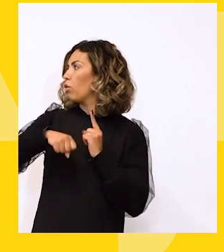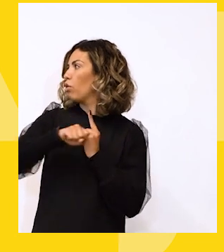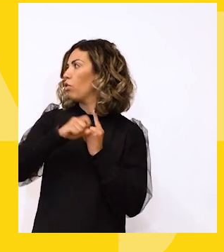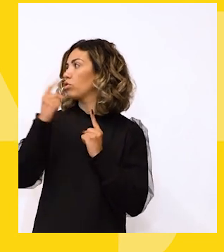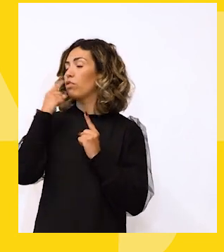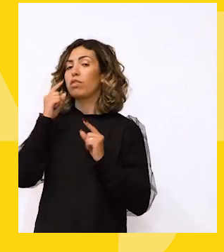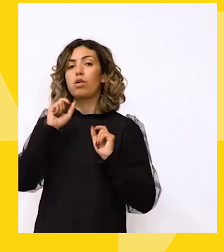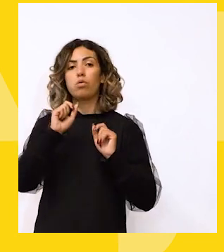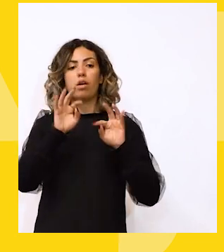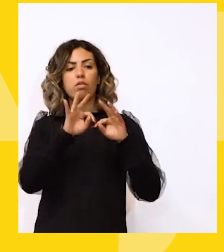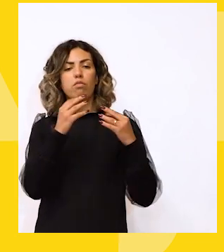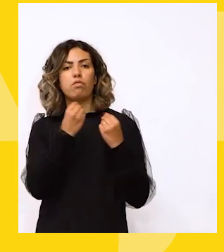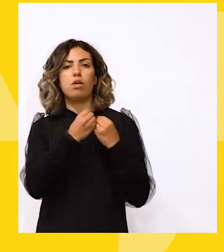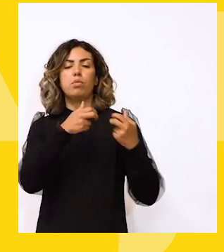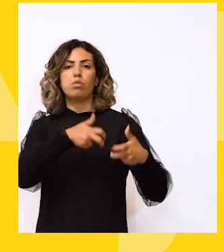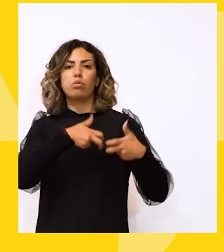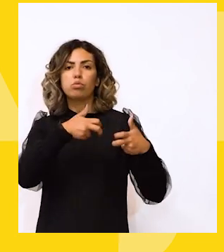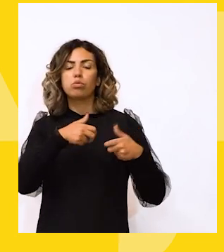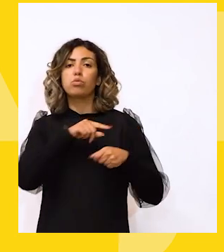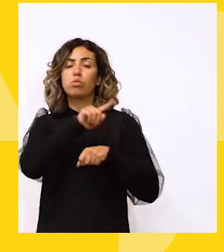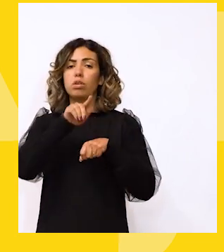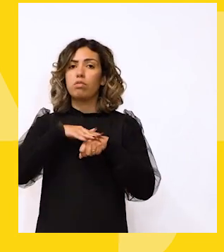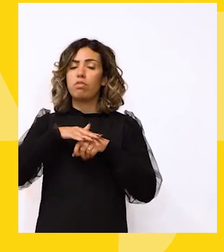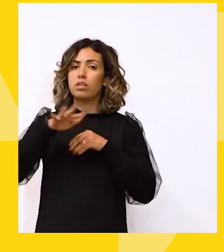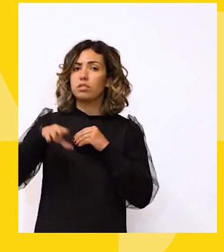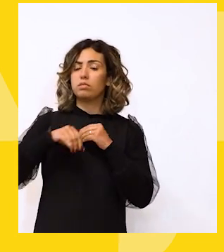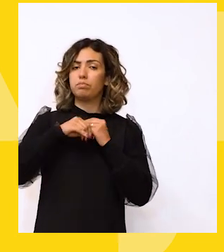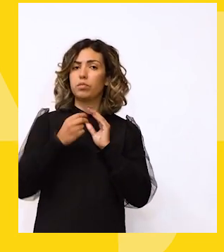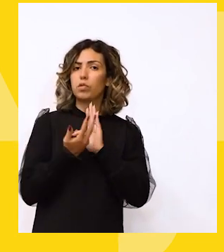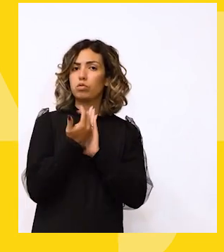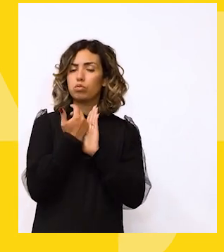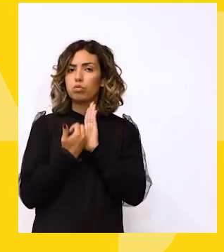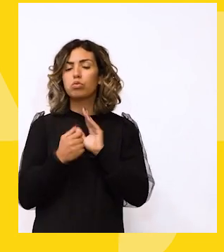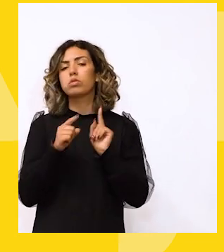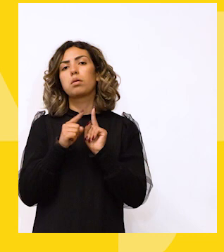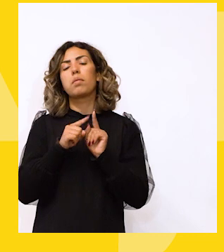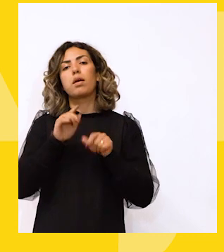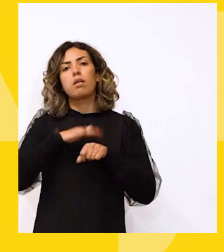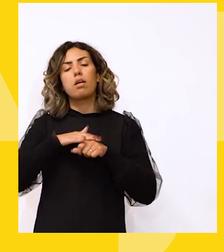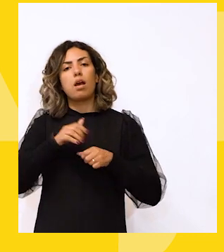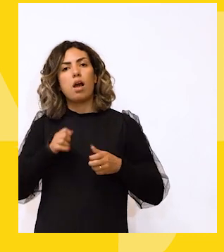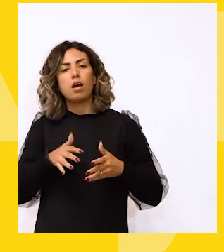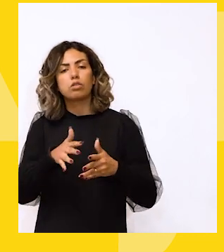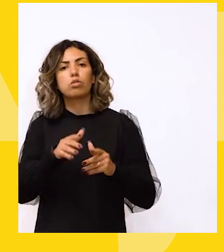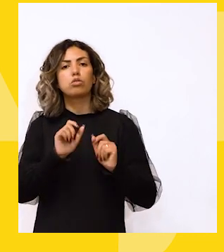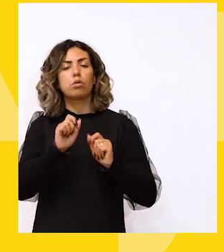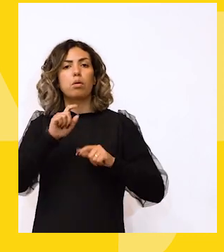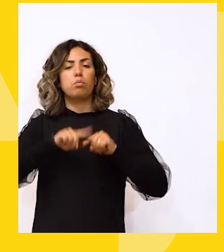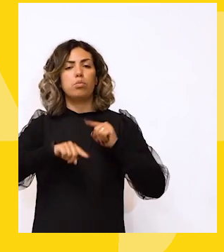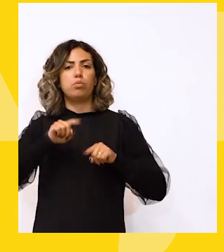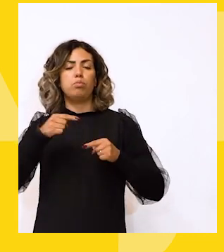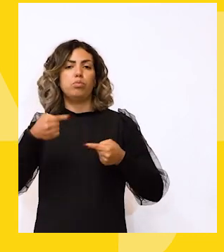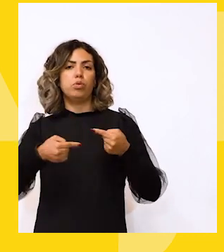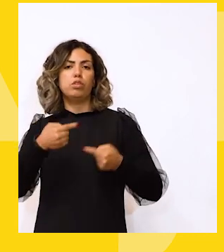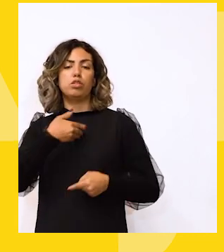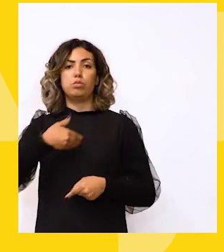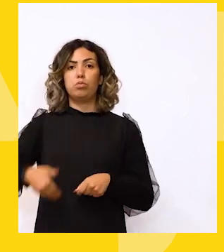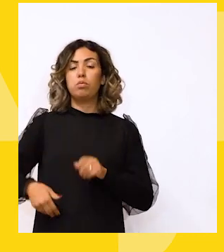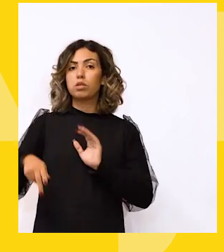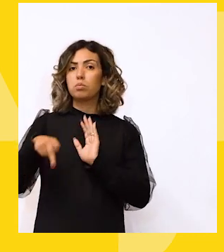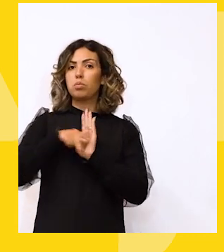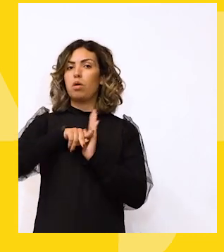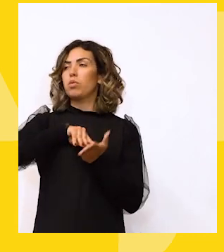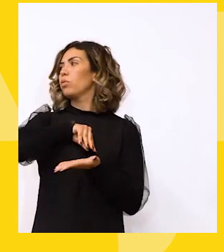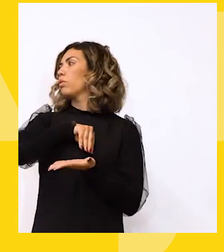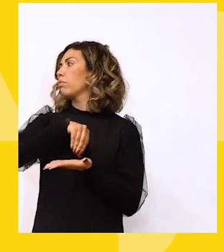da família Cultura incluindo subsídios e compensações com adoção de políticas públicas em São ao tabaco um exemplo só para vocês entenderem como